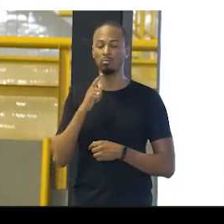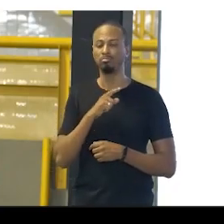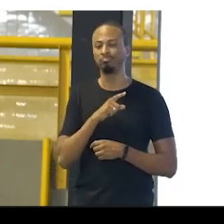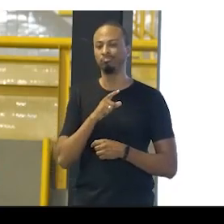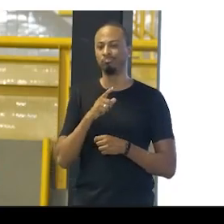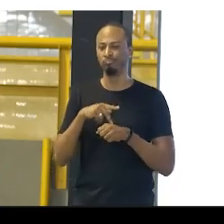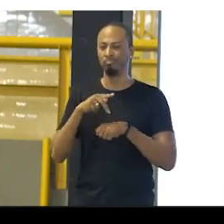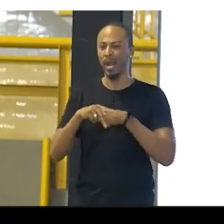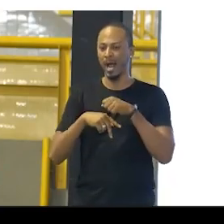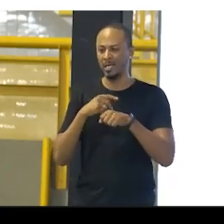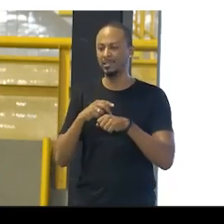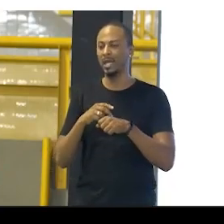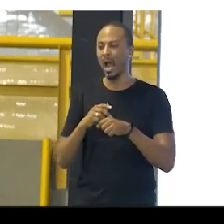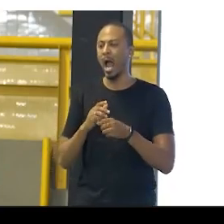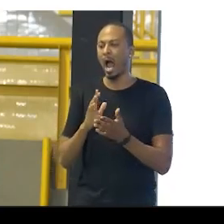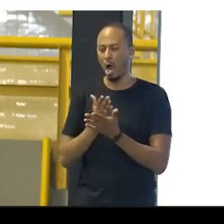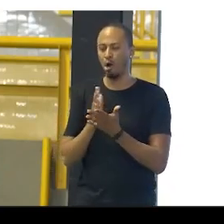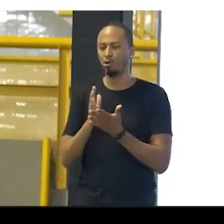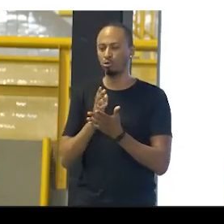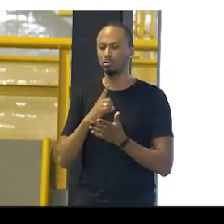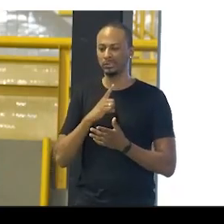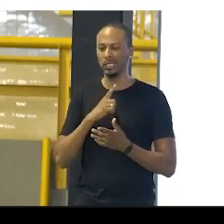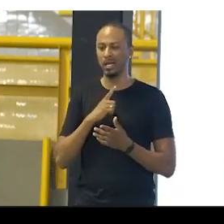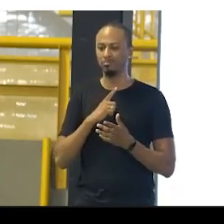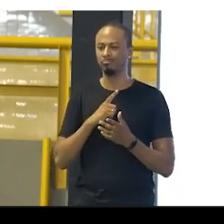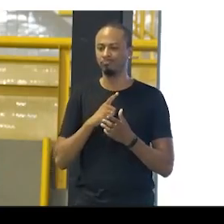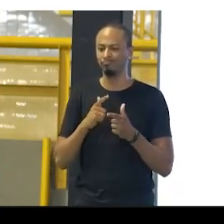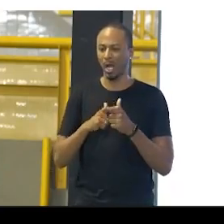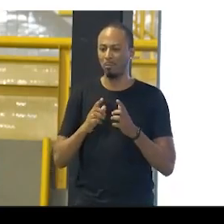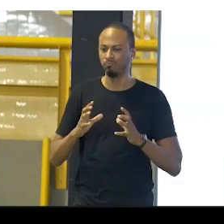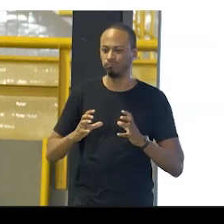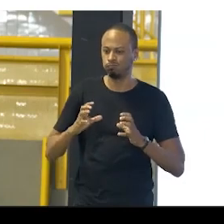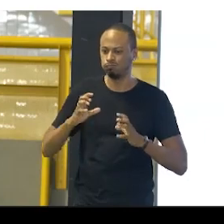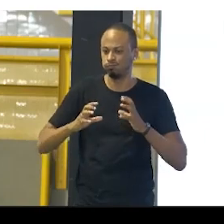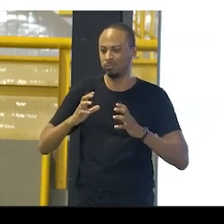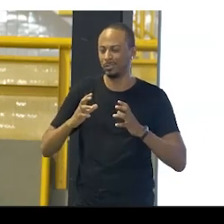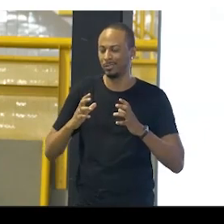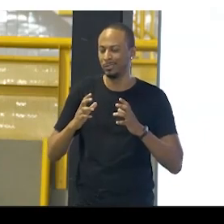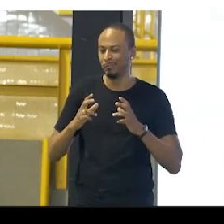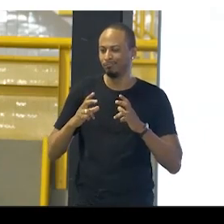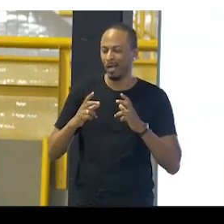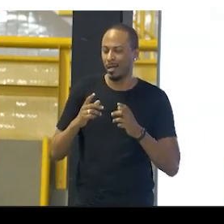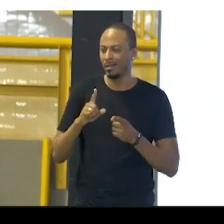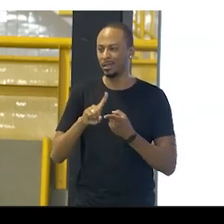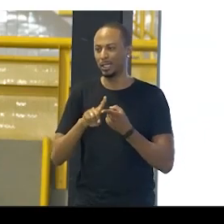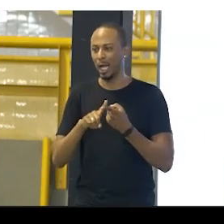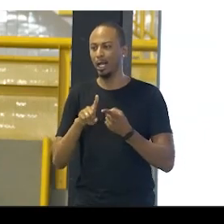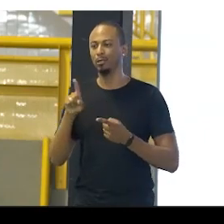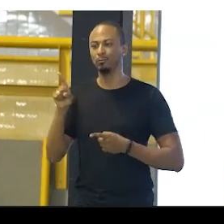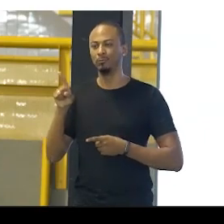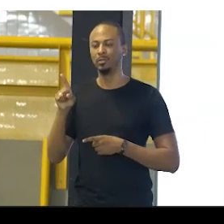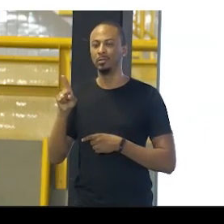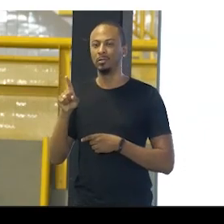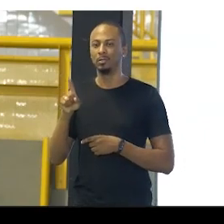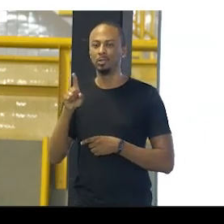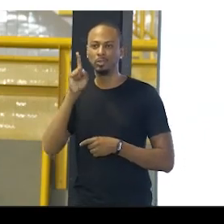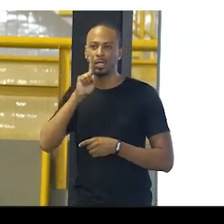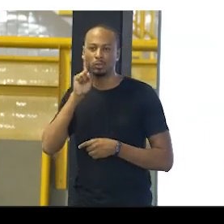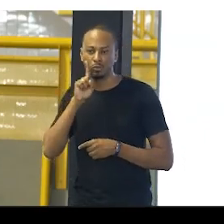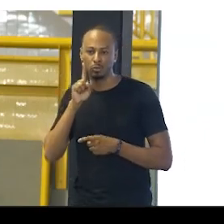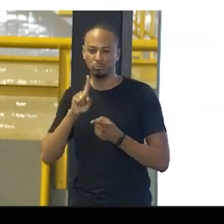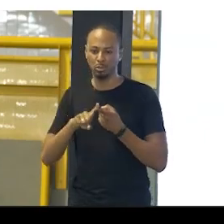Irã. São 2 países que comandam o eixo do mal, que os Estados Unidos têm uma política externa,